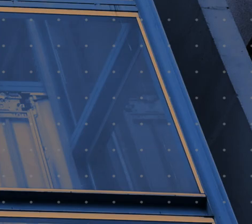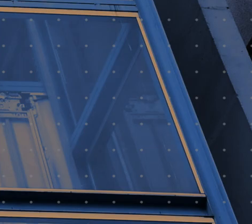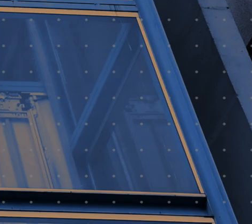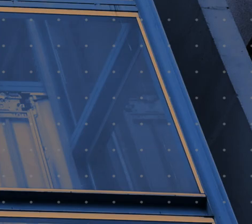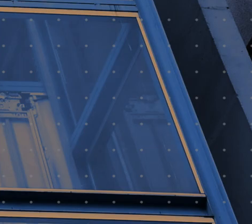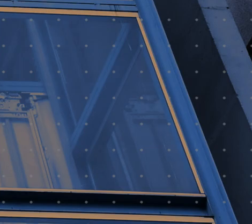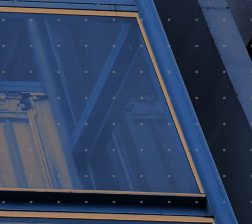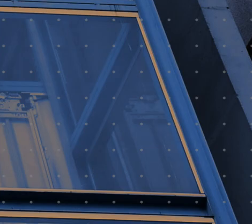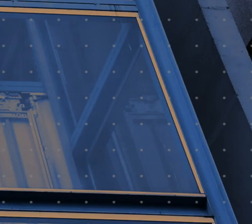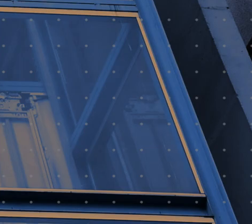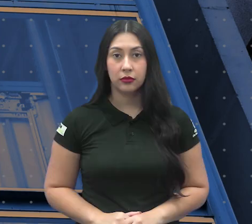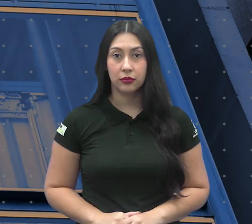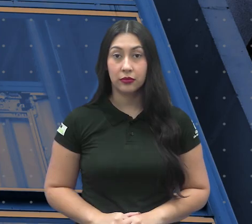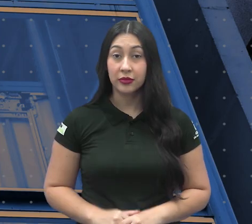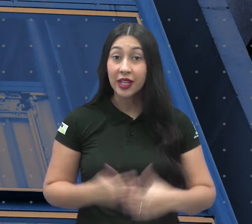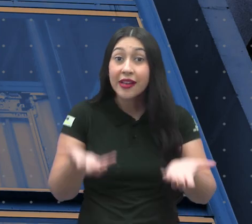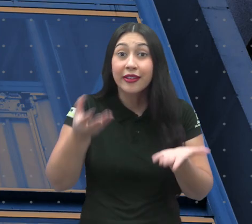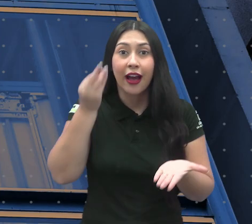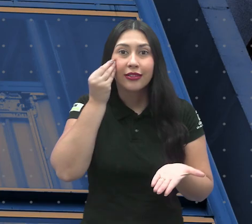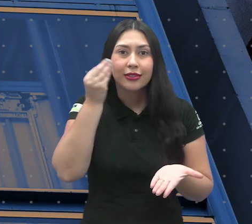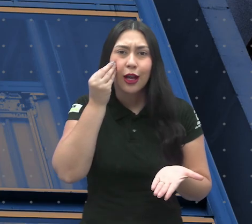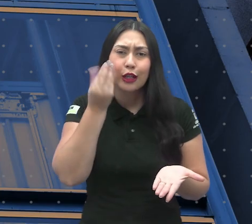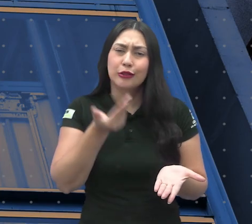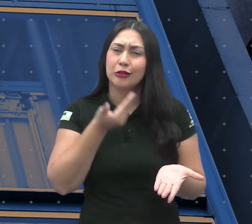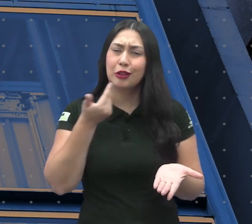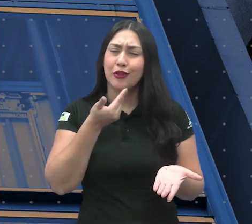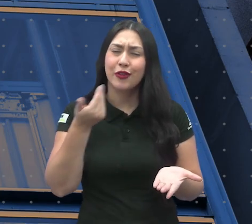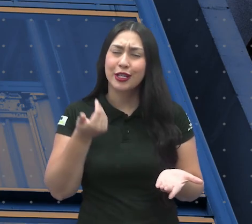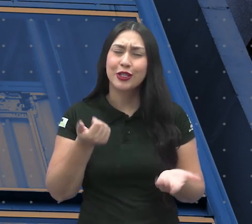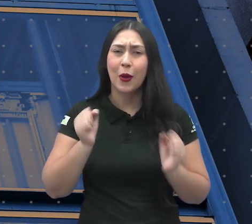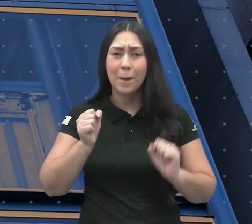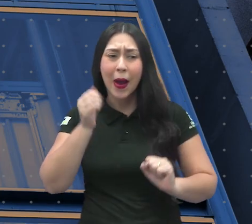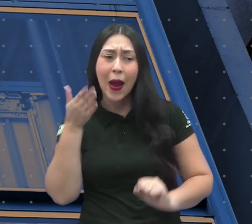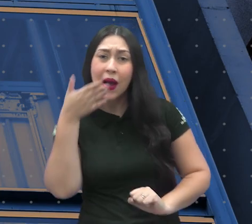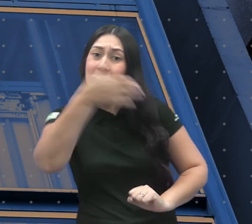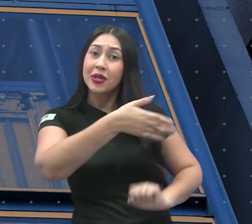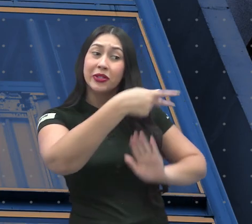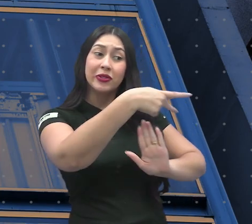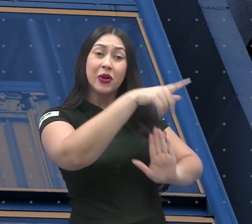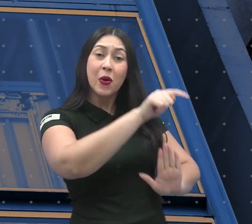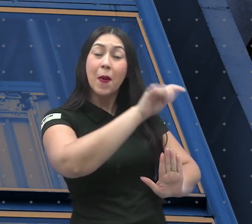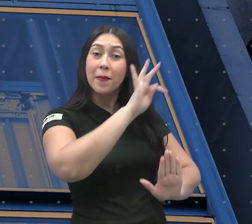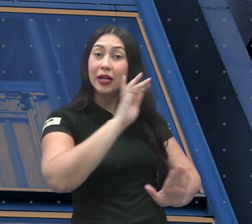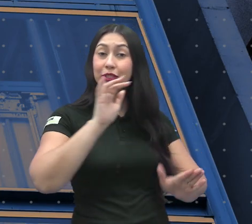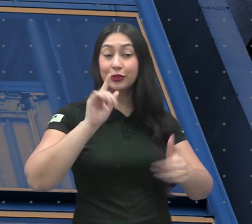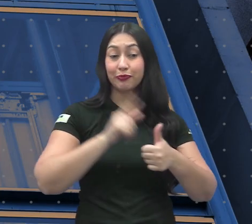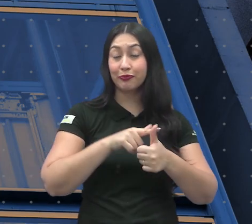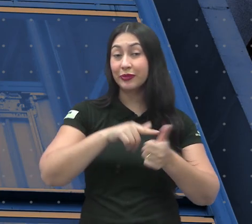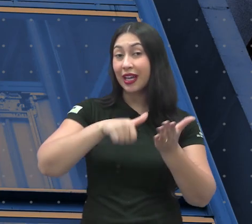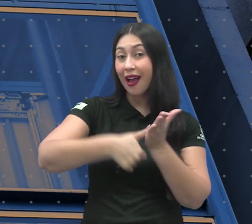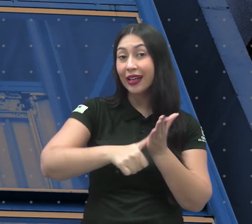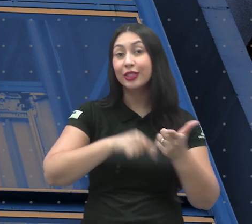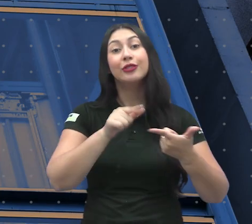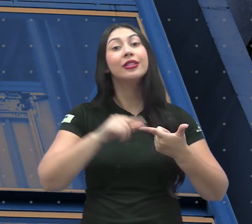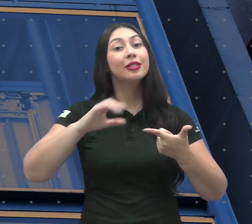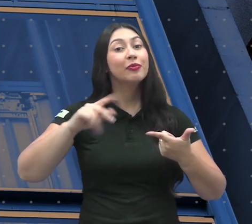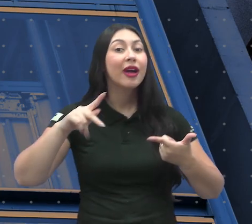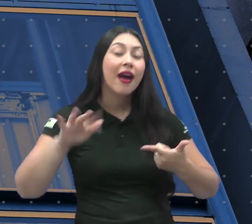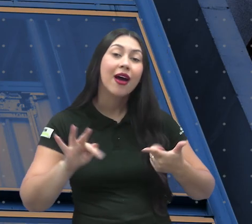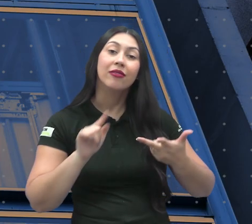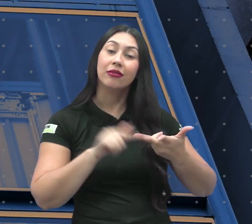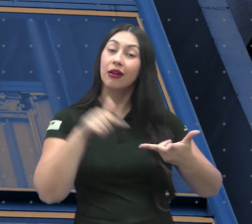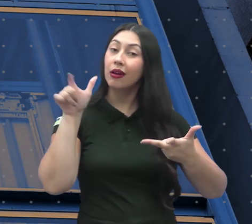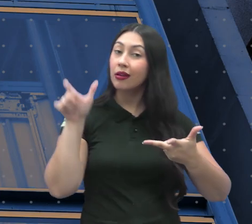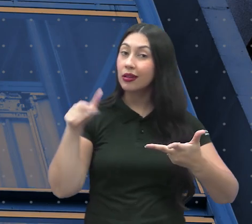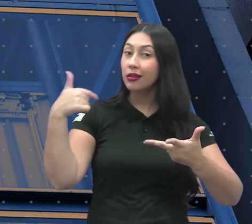de teleatendimento ativo. Para se candidatar é fácil, é só comparecer ao PAT levando RG, CPF,